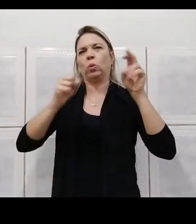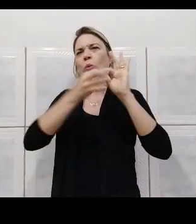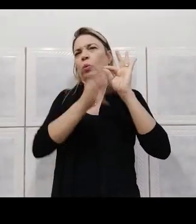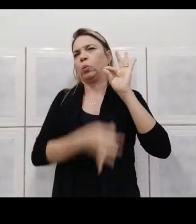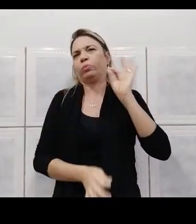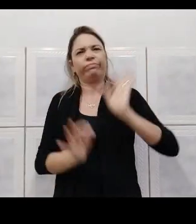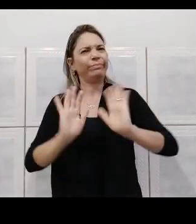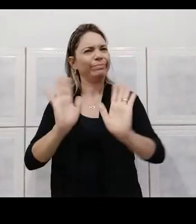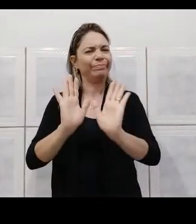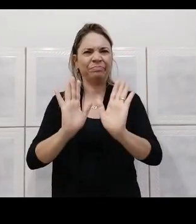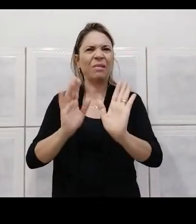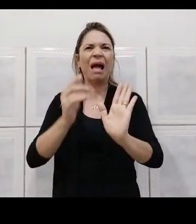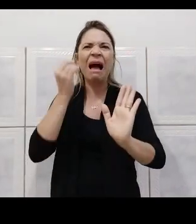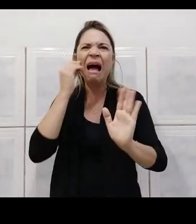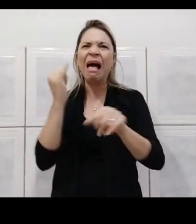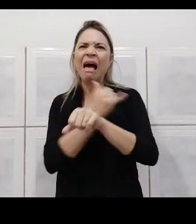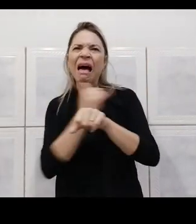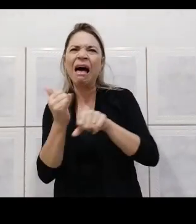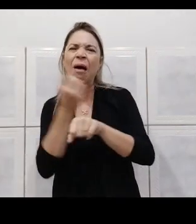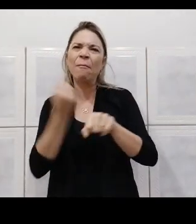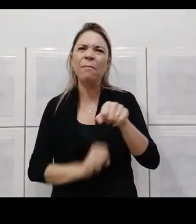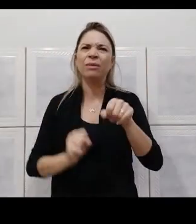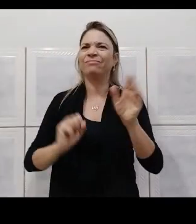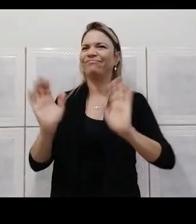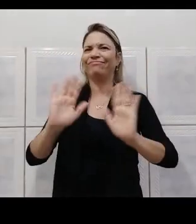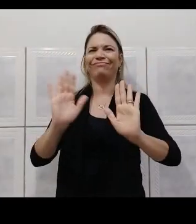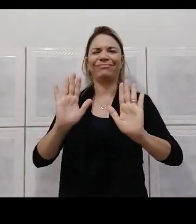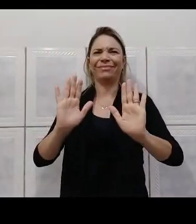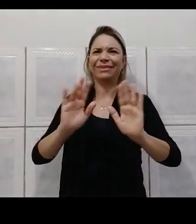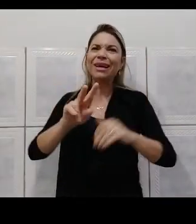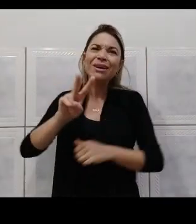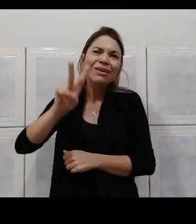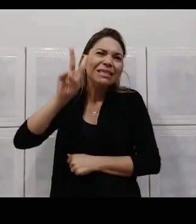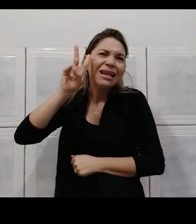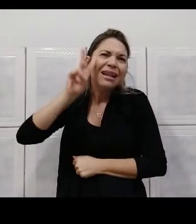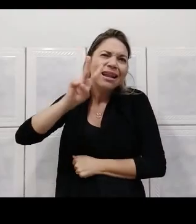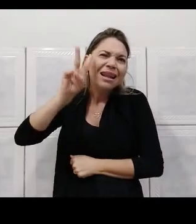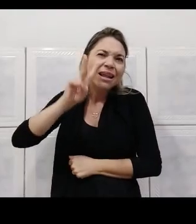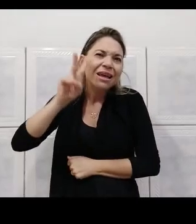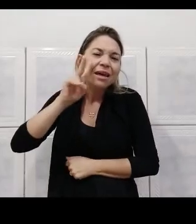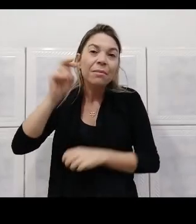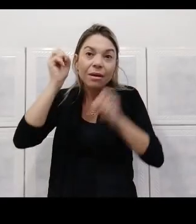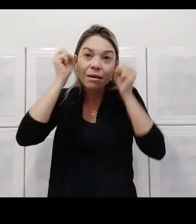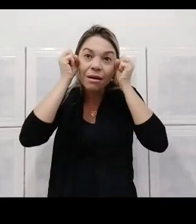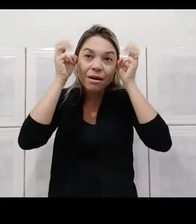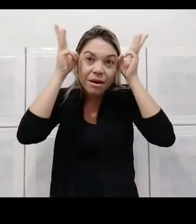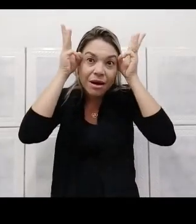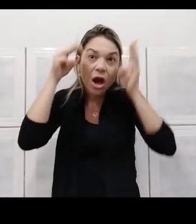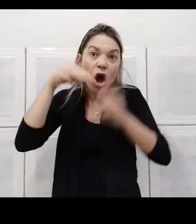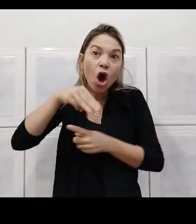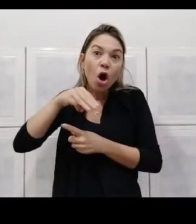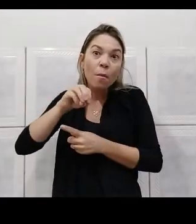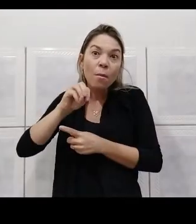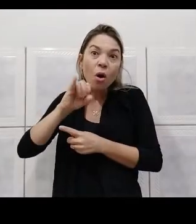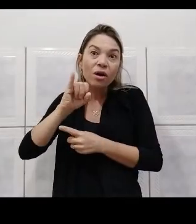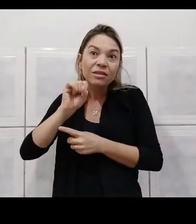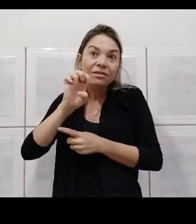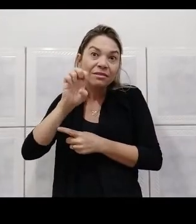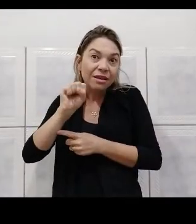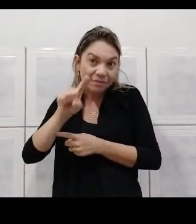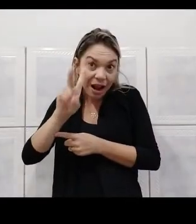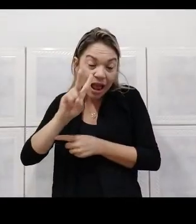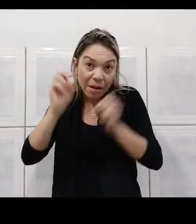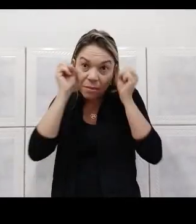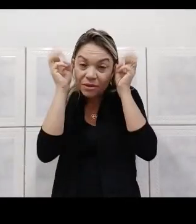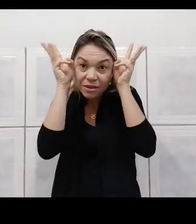sobre a tentativa de matar Moisés e que Deus, pela sua graça, não permitiu que acontecesse, usando inclusive a mãe de